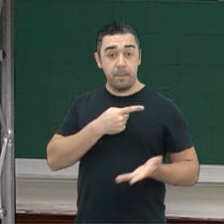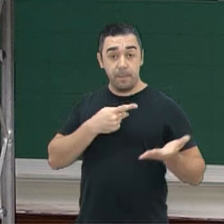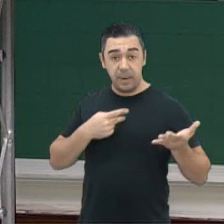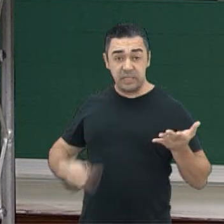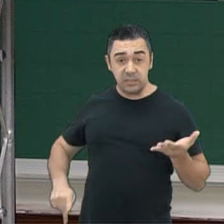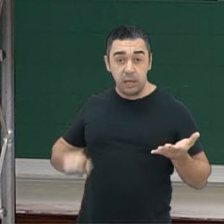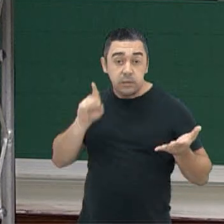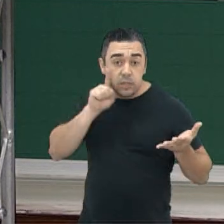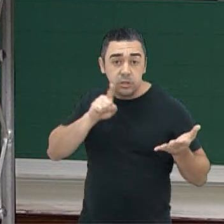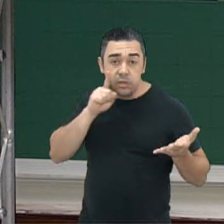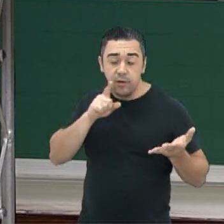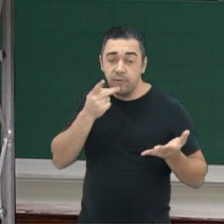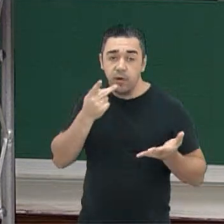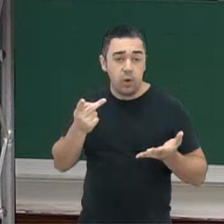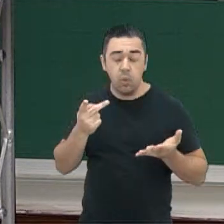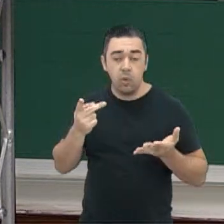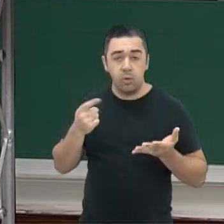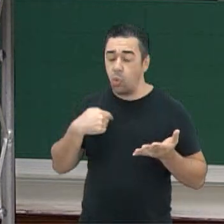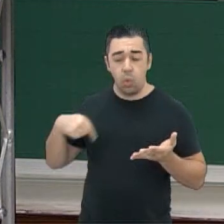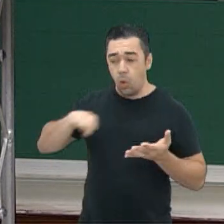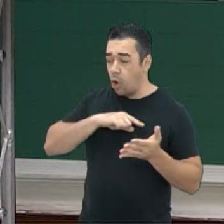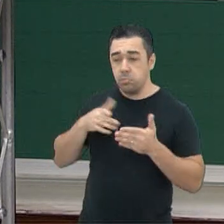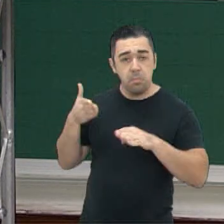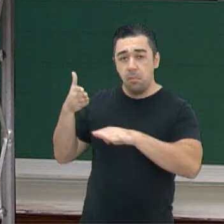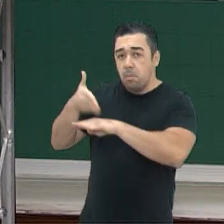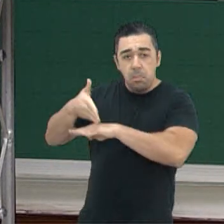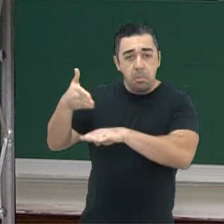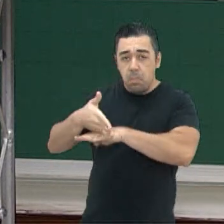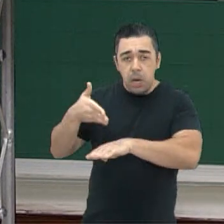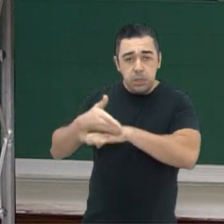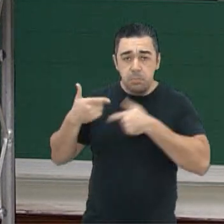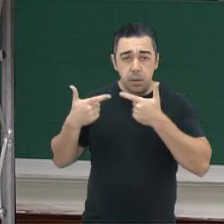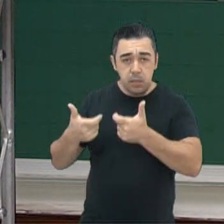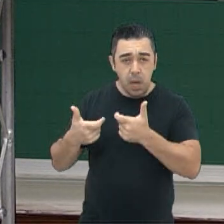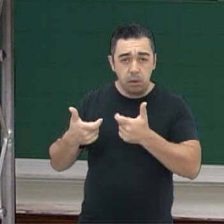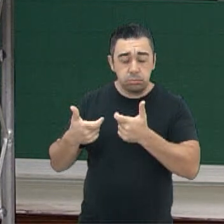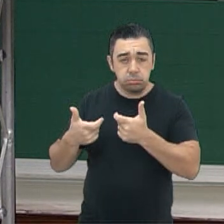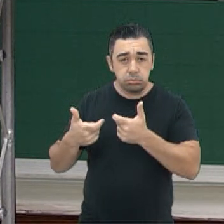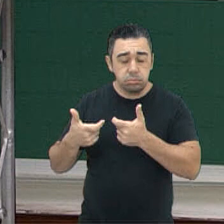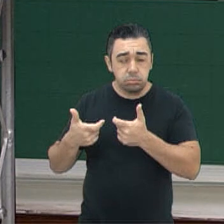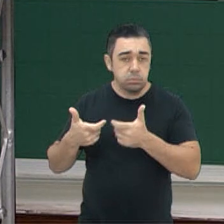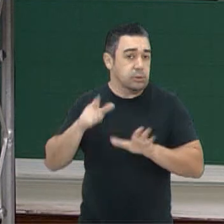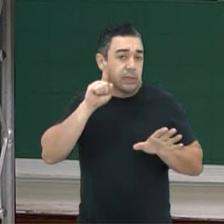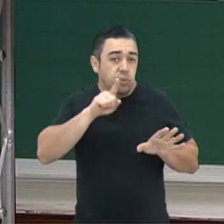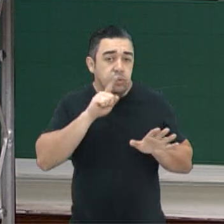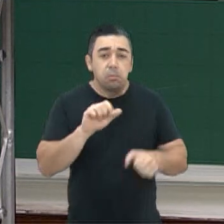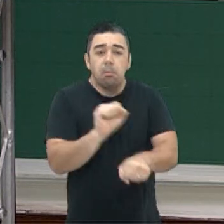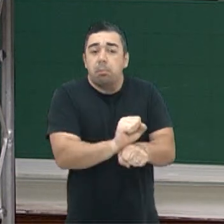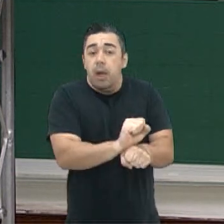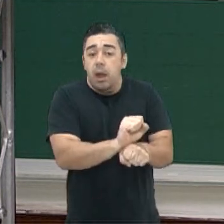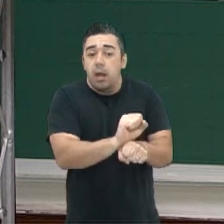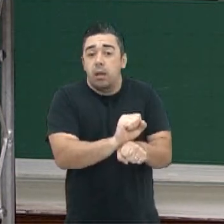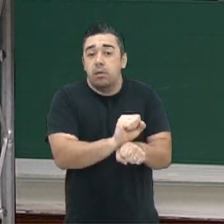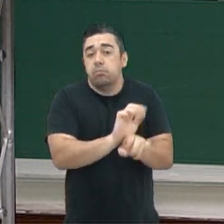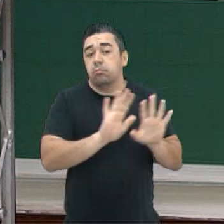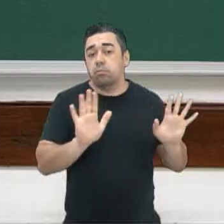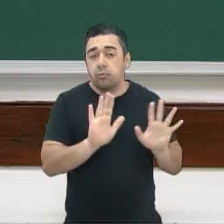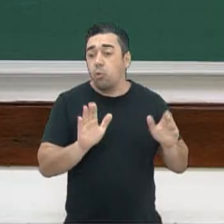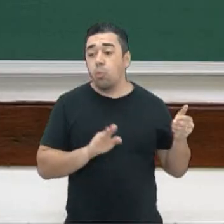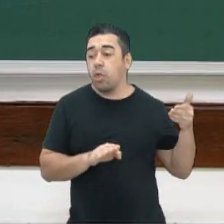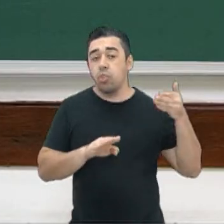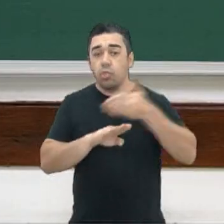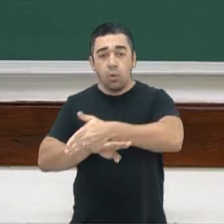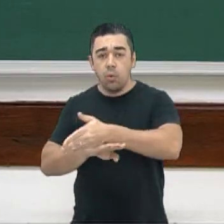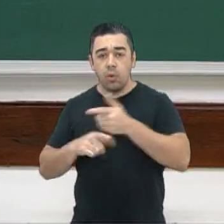uma declaração de guerra entre Estados Unidos e Japão. Os Estados Unidos ainda não estava formalmente na